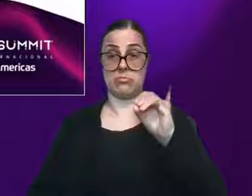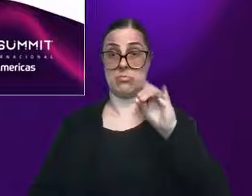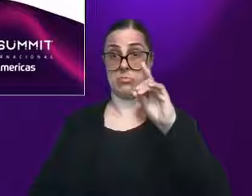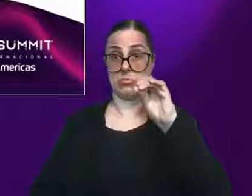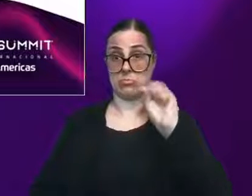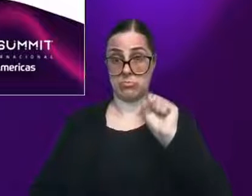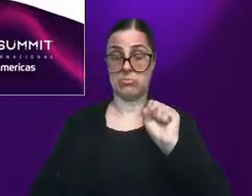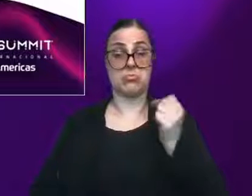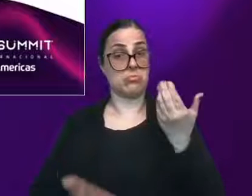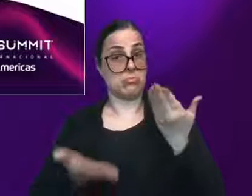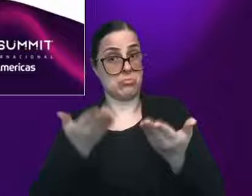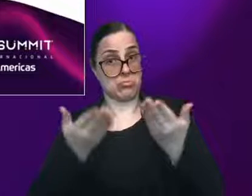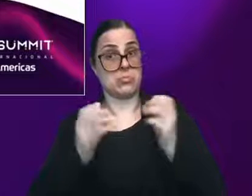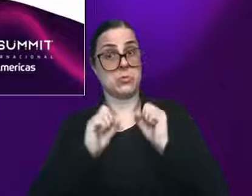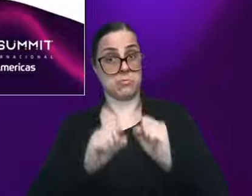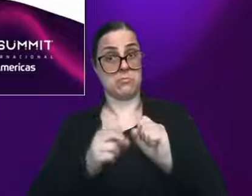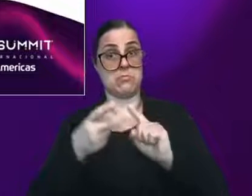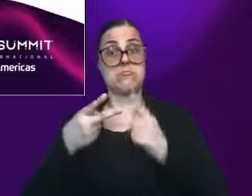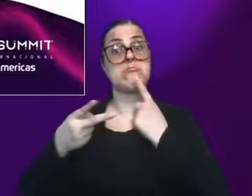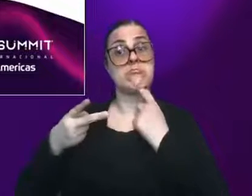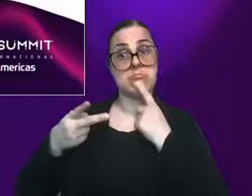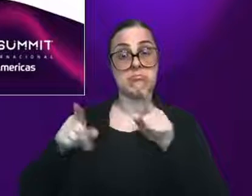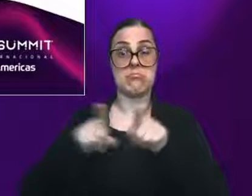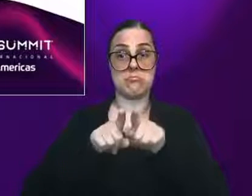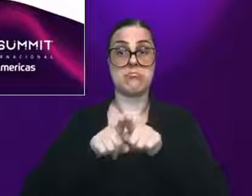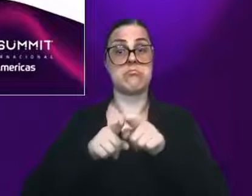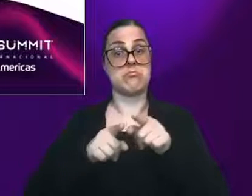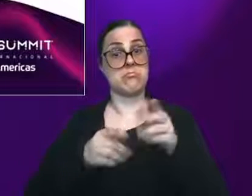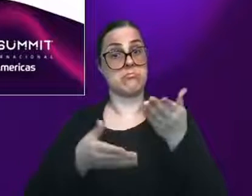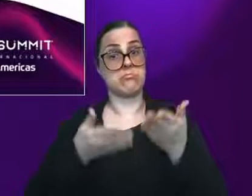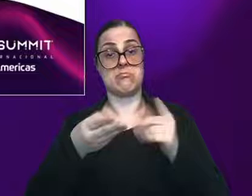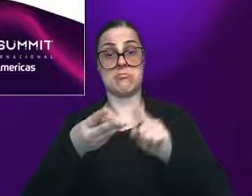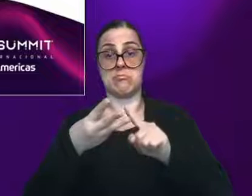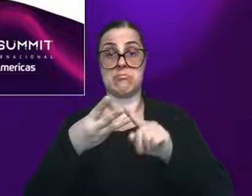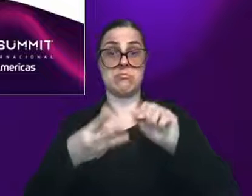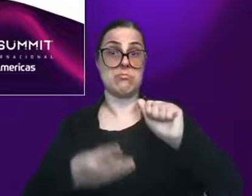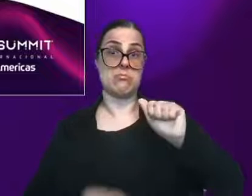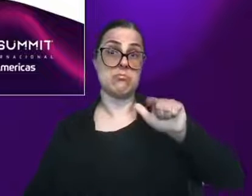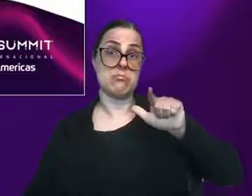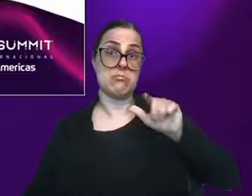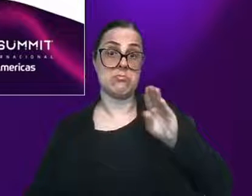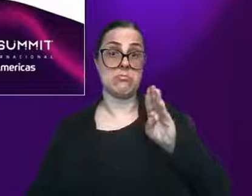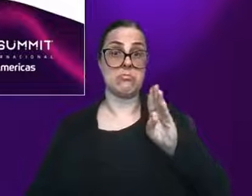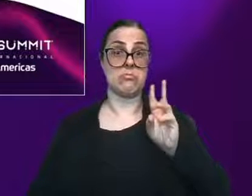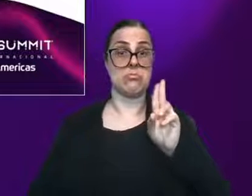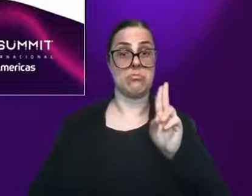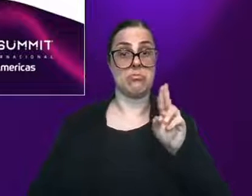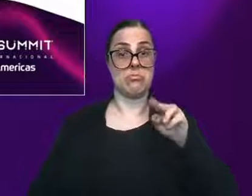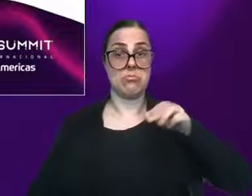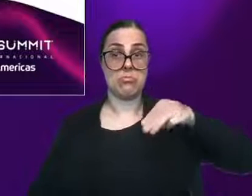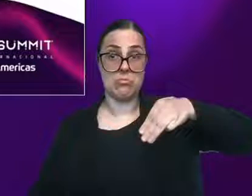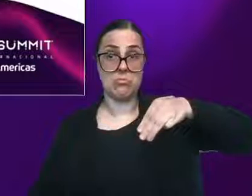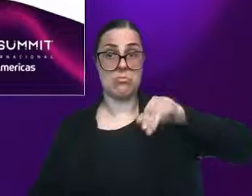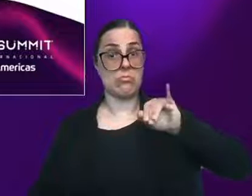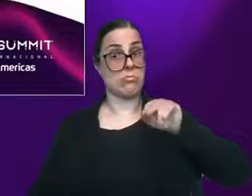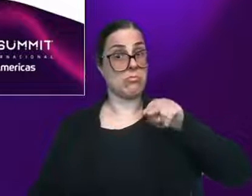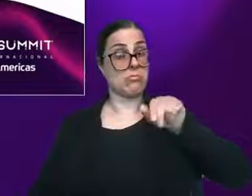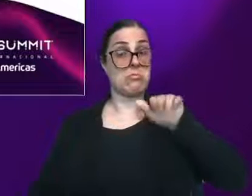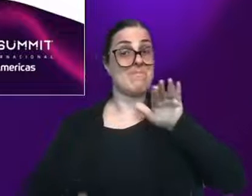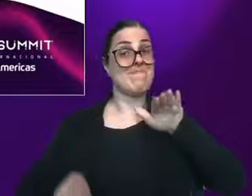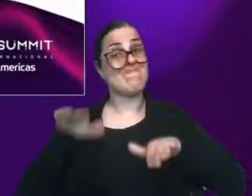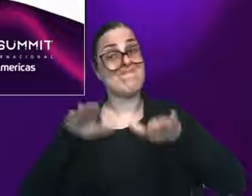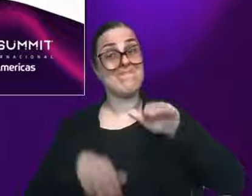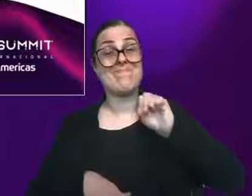de hipoperfusão. A albumina é sempre aquela discussão, talvez na subpopulação de pacientes sépticos